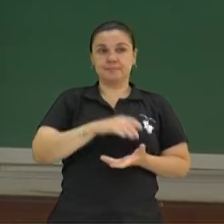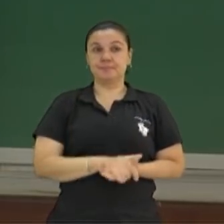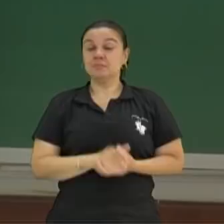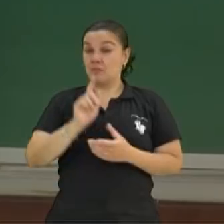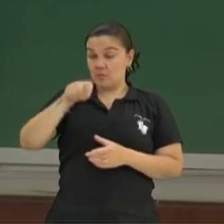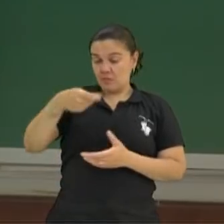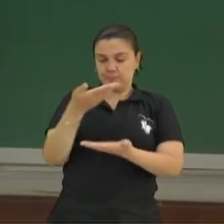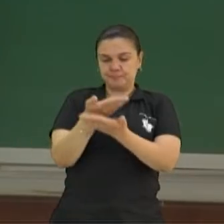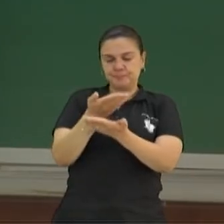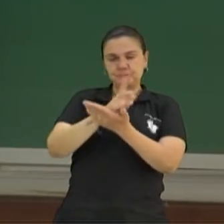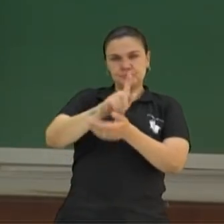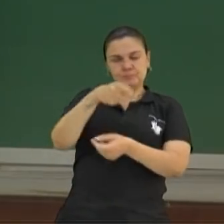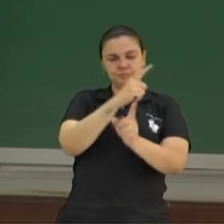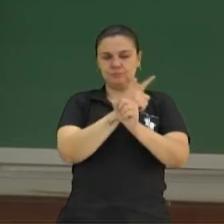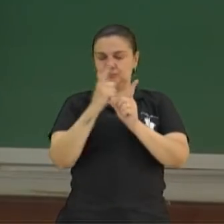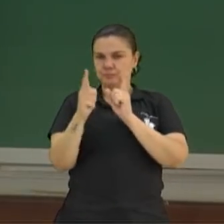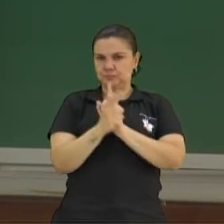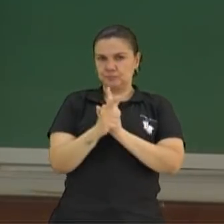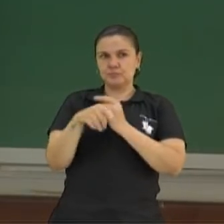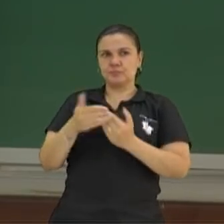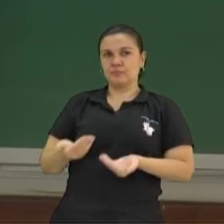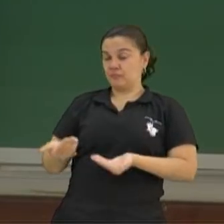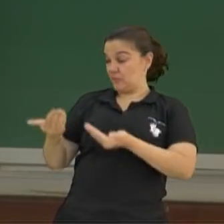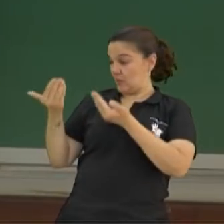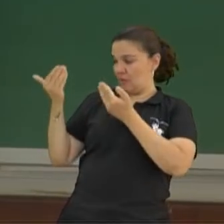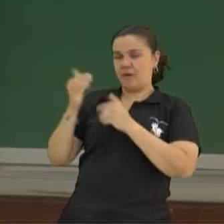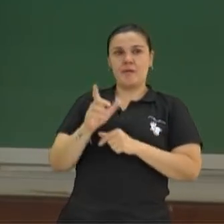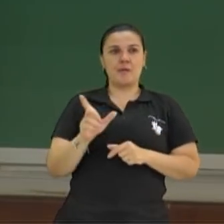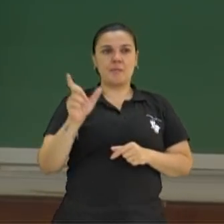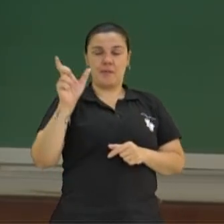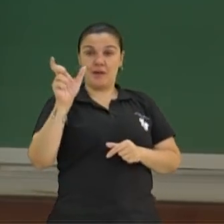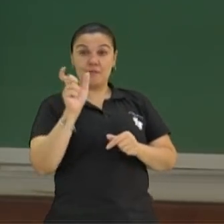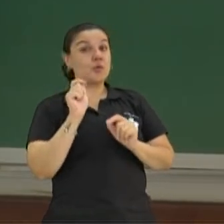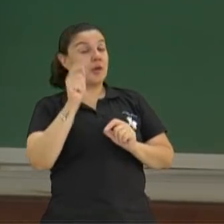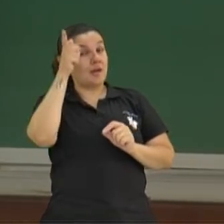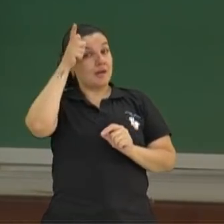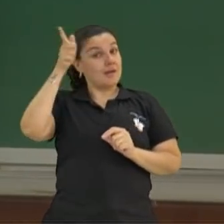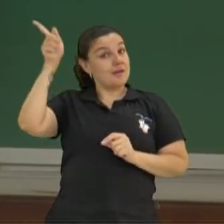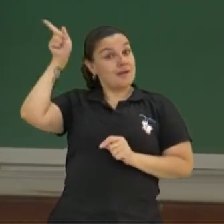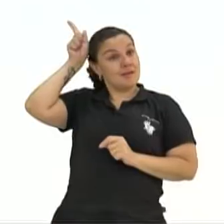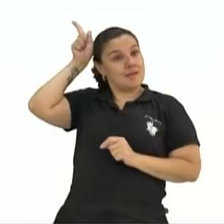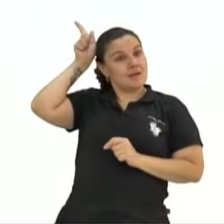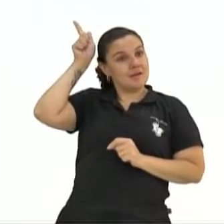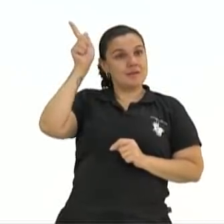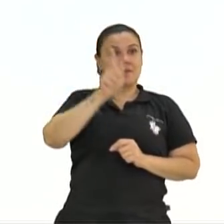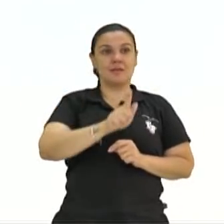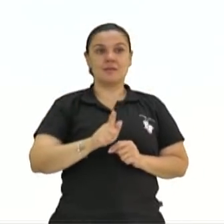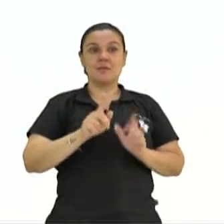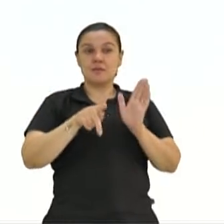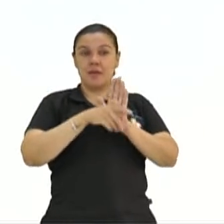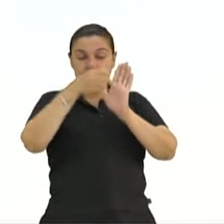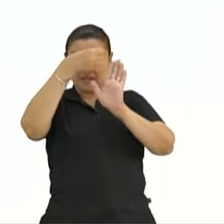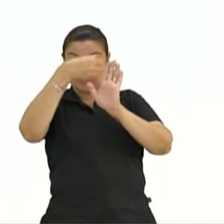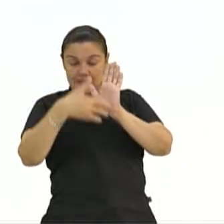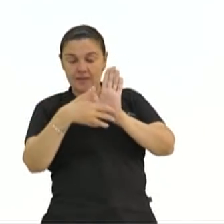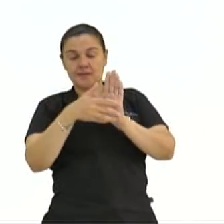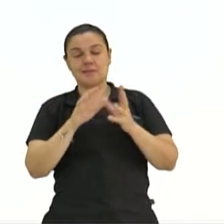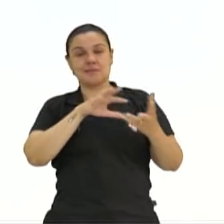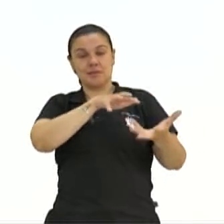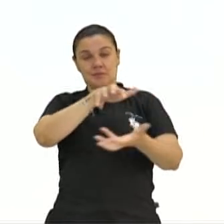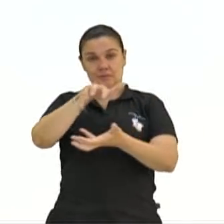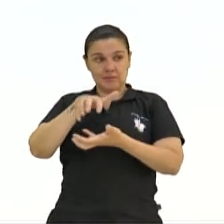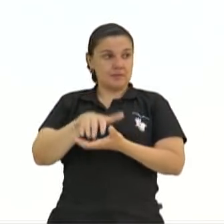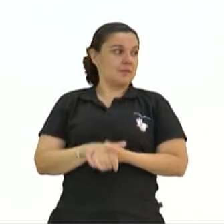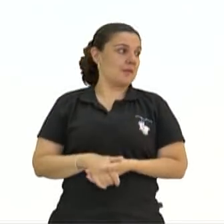fala em geografia, essa palavra, como você pode visualizar aqui na tela, ela é proveniente do grego e significa descrição da terra.